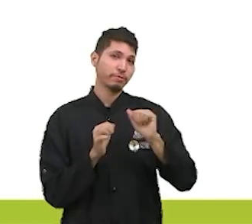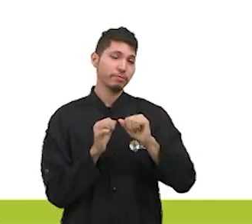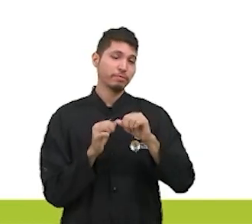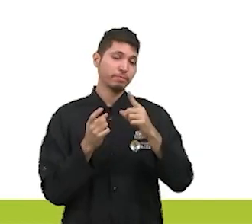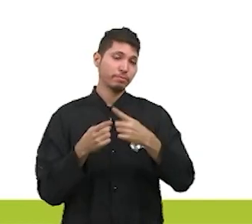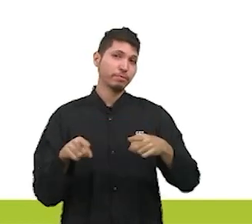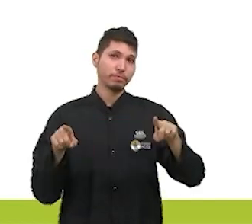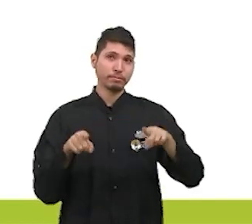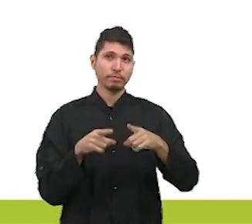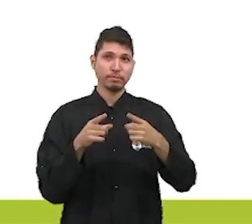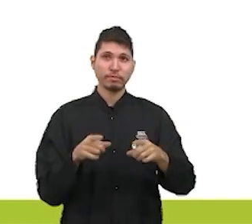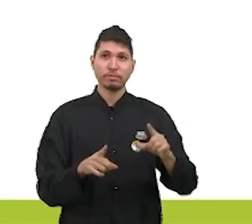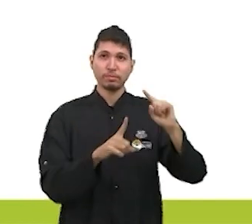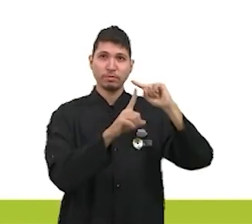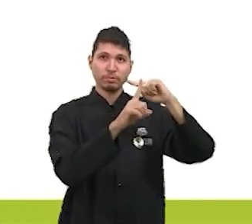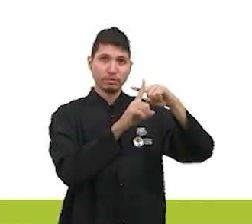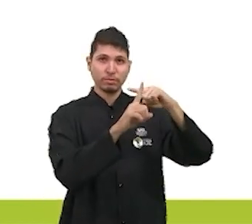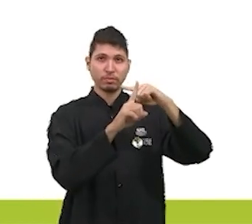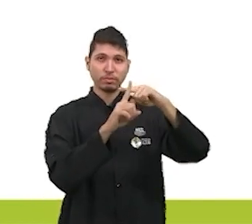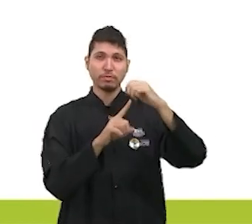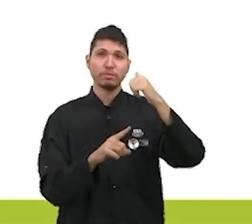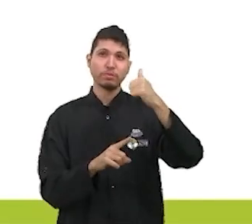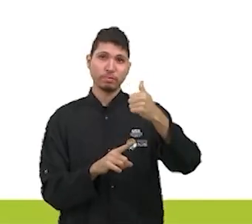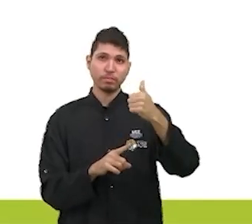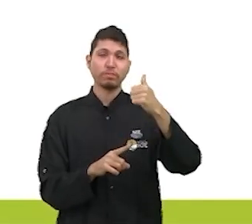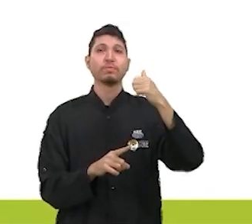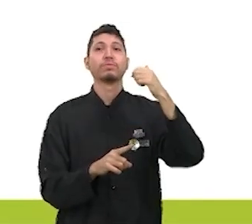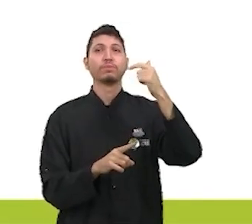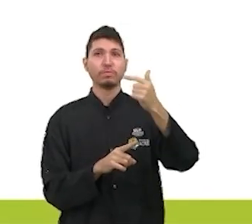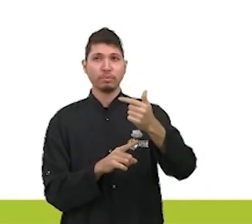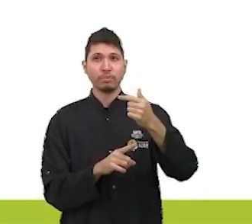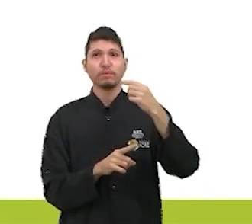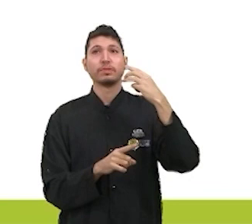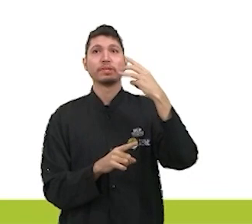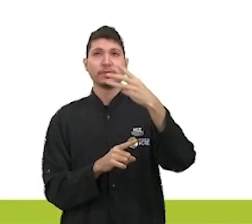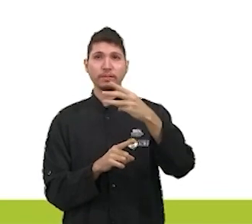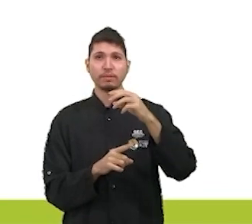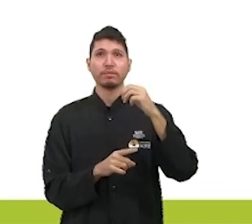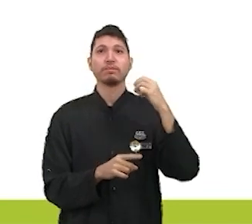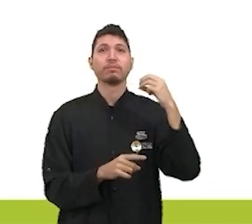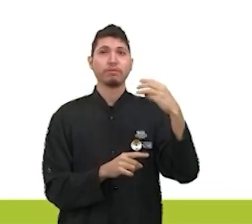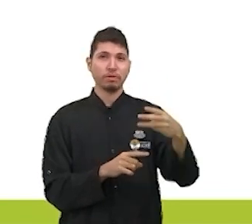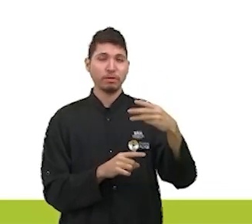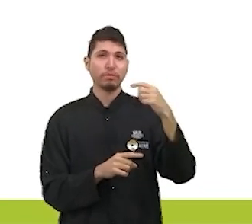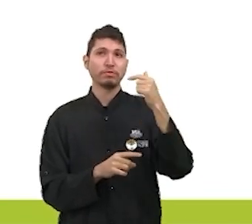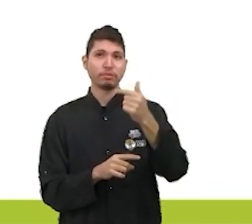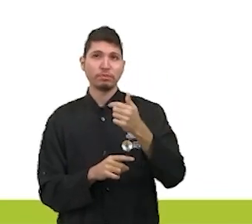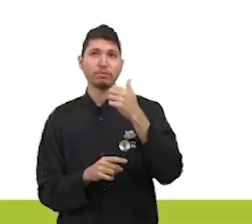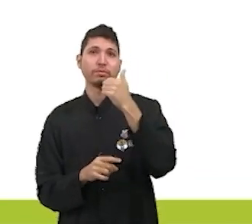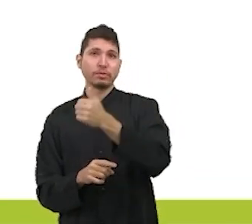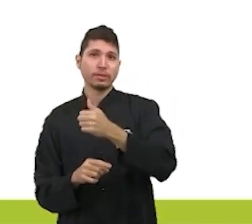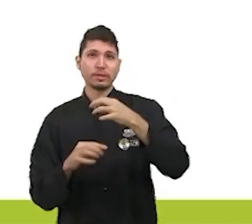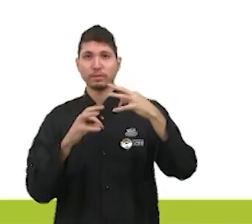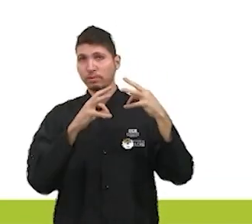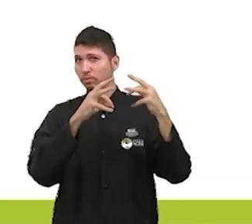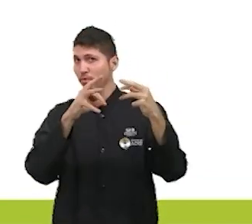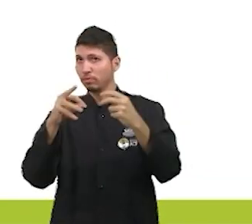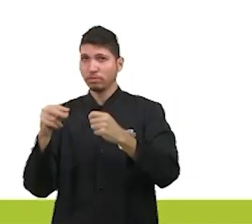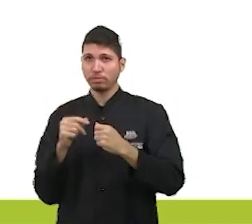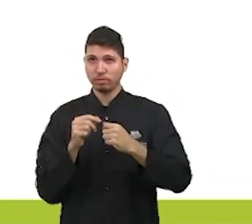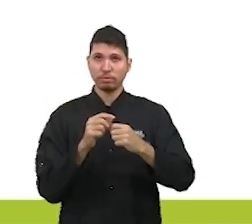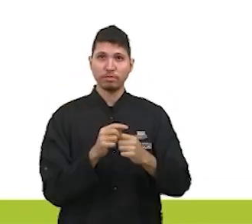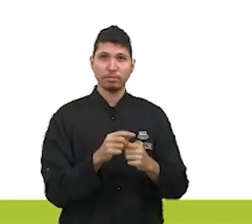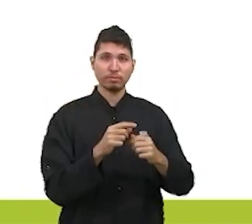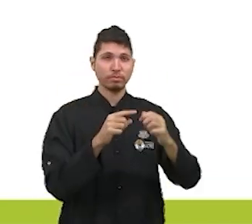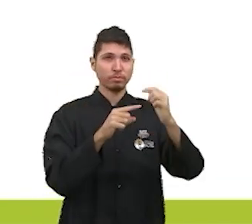né? Você soma 1, 2, 3, 3, 2, 1. Todo mundo sobre